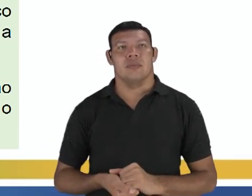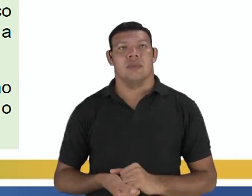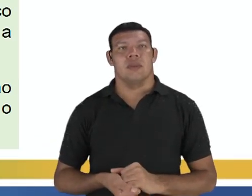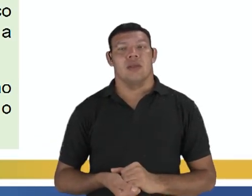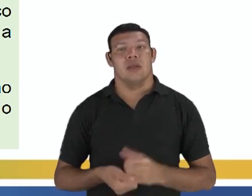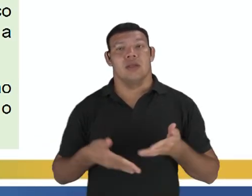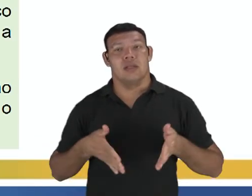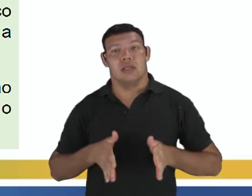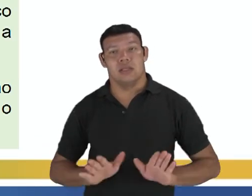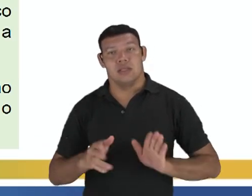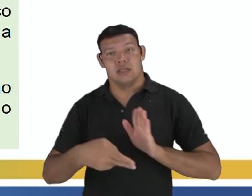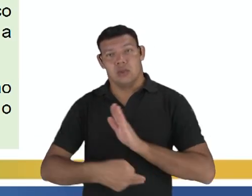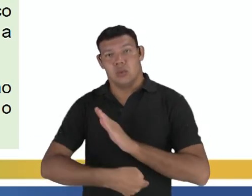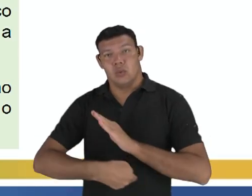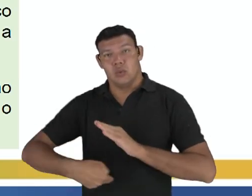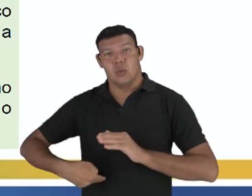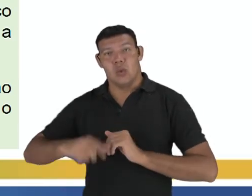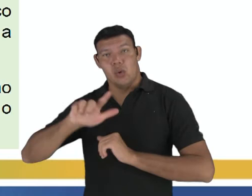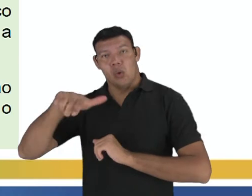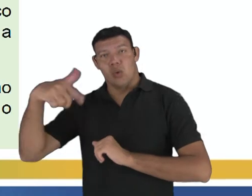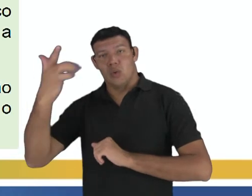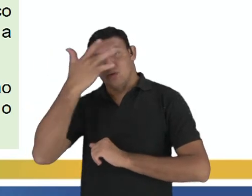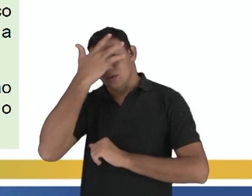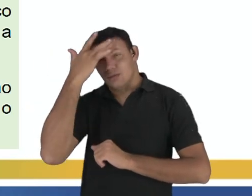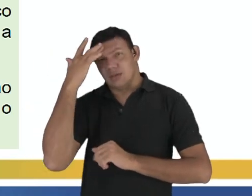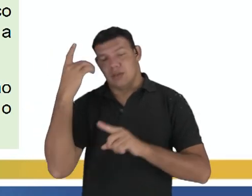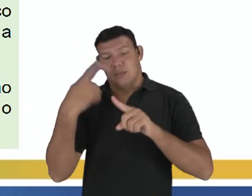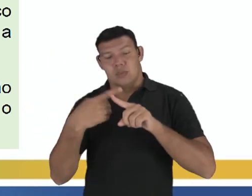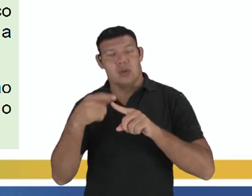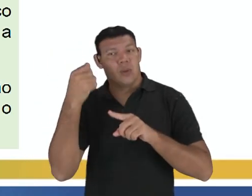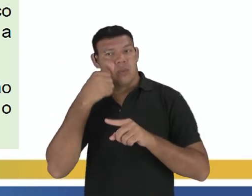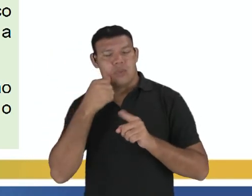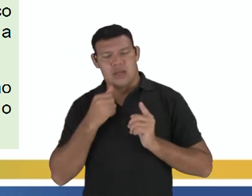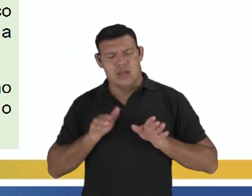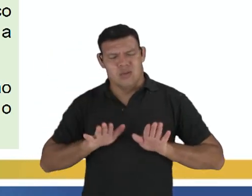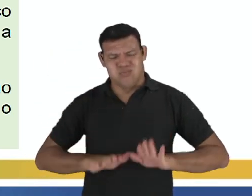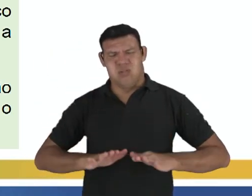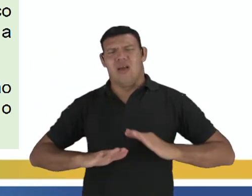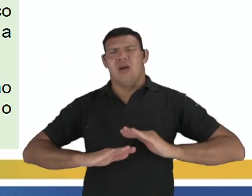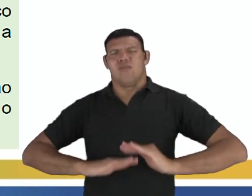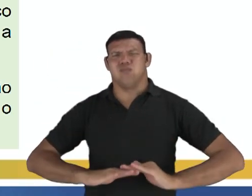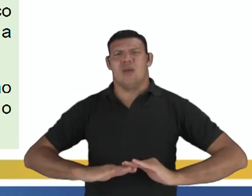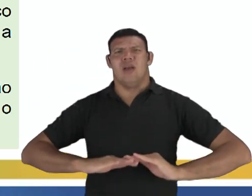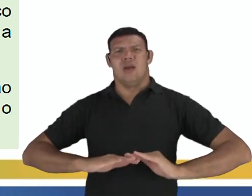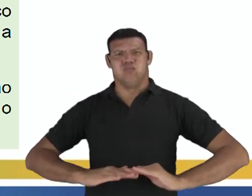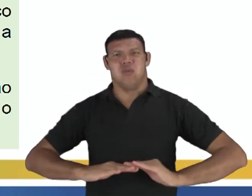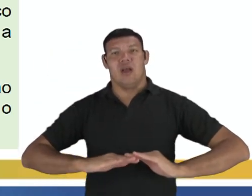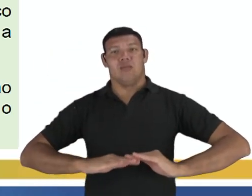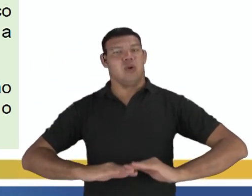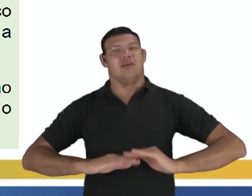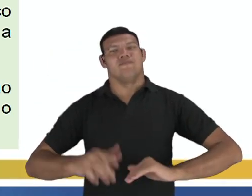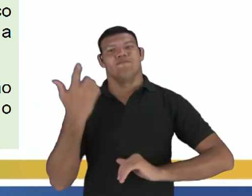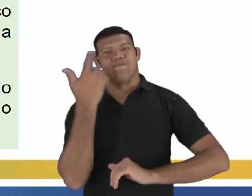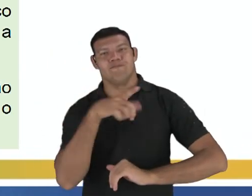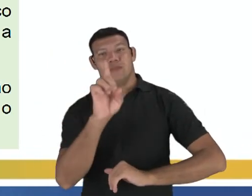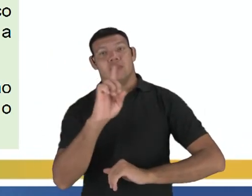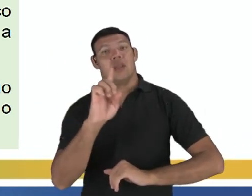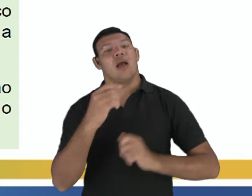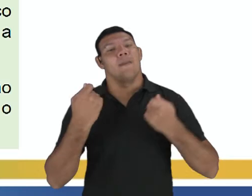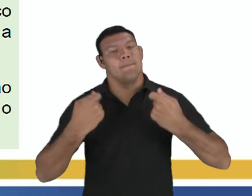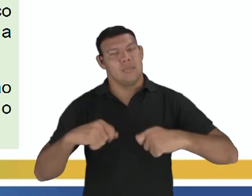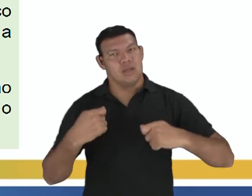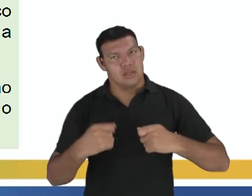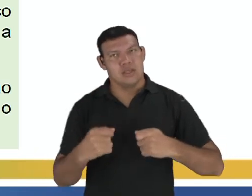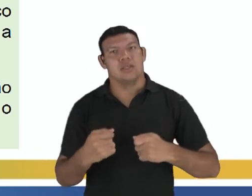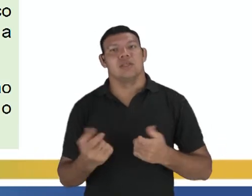Cesáreo é aqueles em que a intervenção de terceiros ou seja mulher não consegue expulsar o é o bebê de forma espontânea e a partir daí